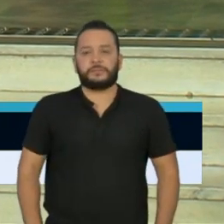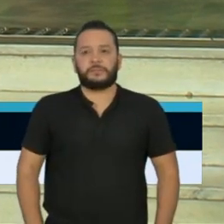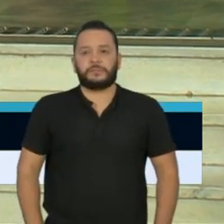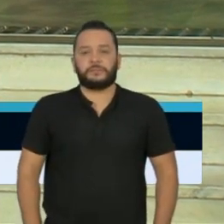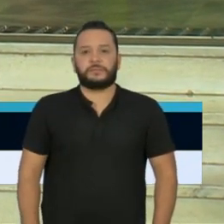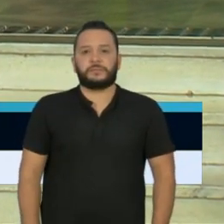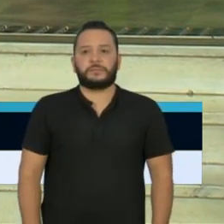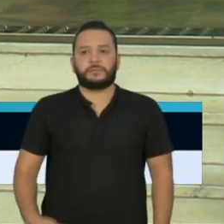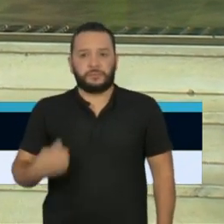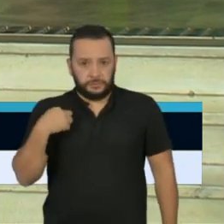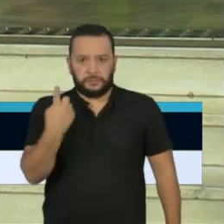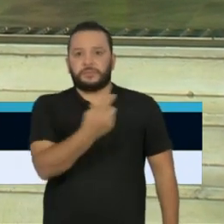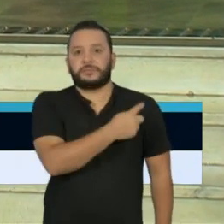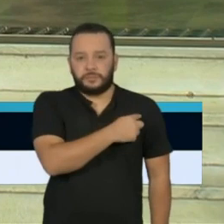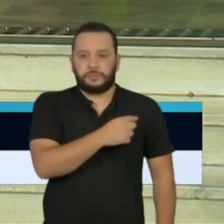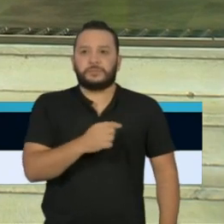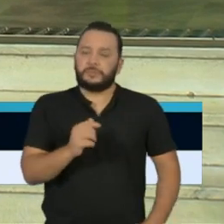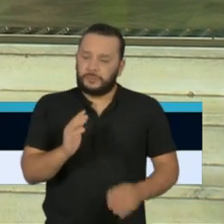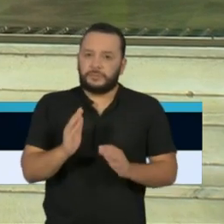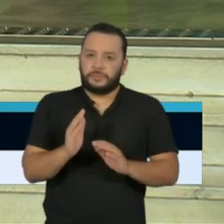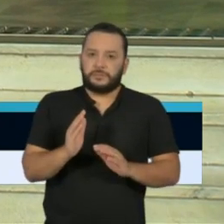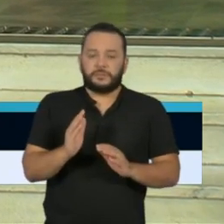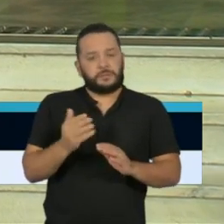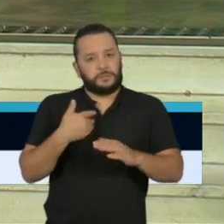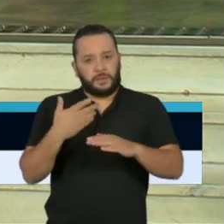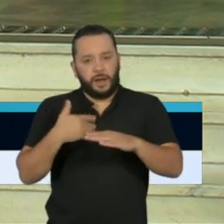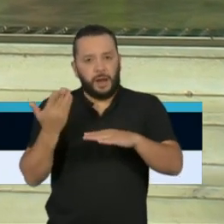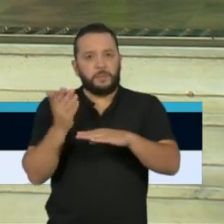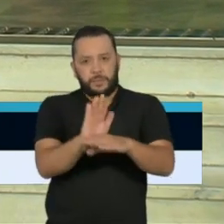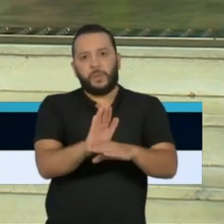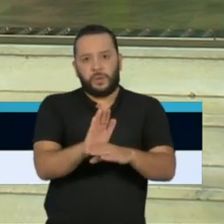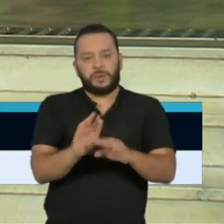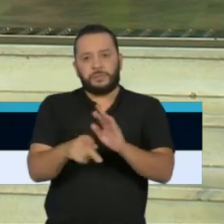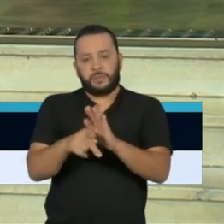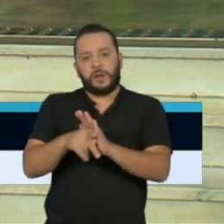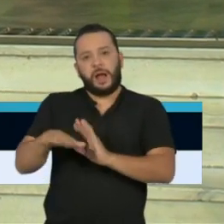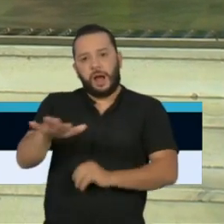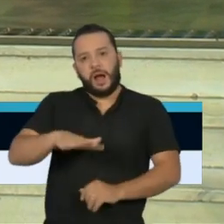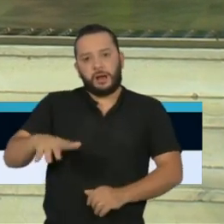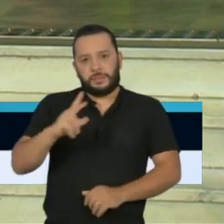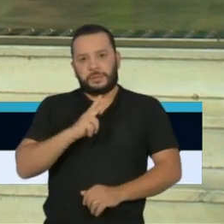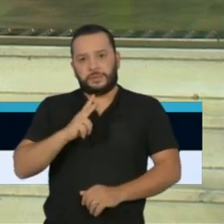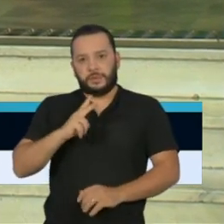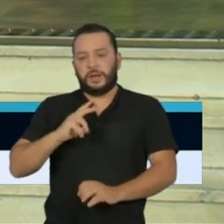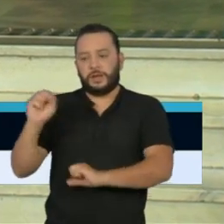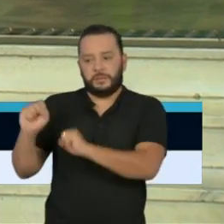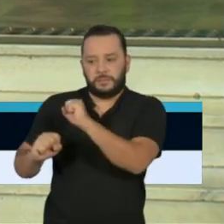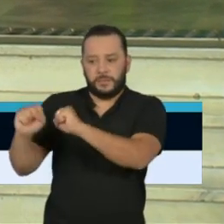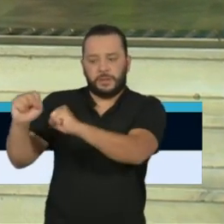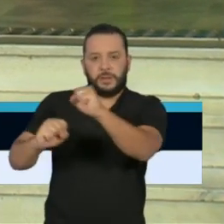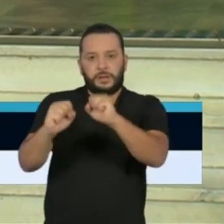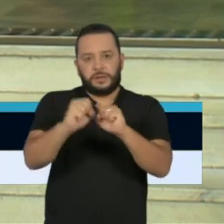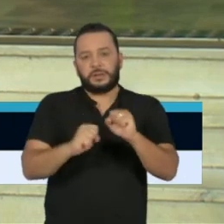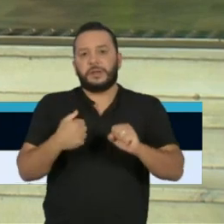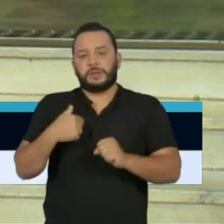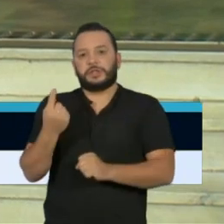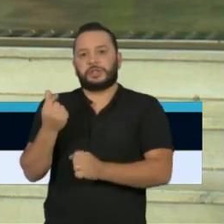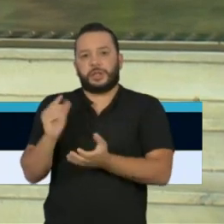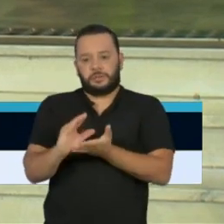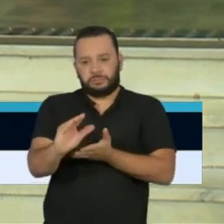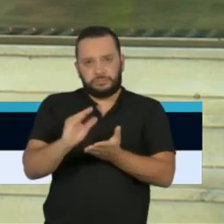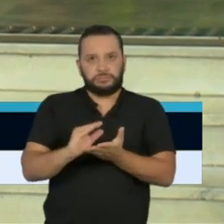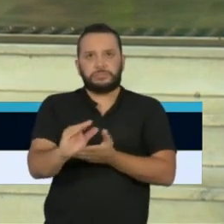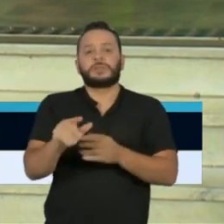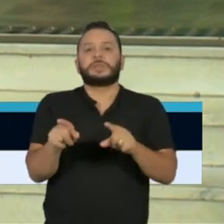nós viabilizamos com o apoio e o suporte do setor privado, de empresas, não só com a contribuição em dinheiro,